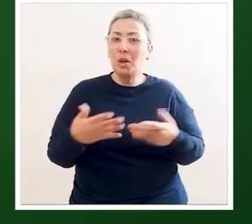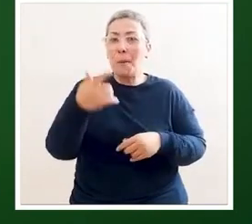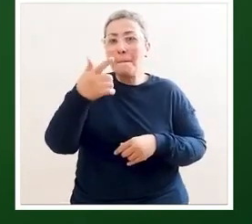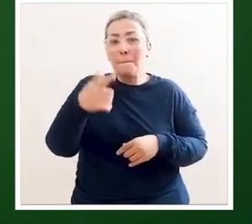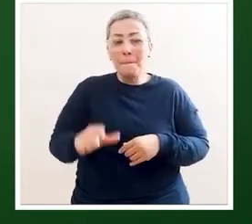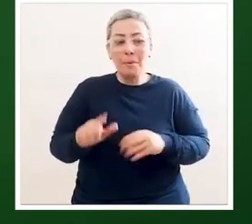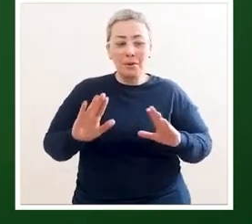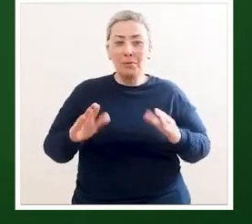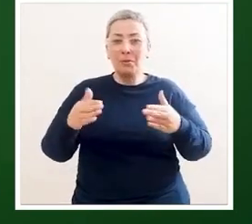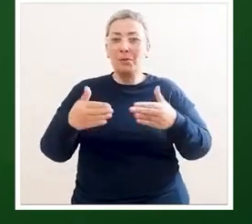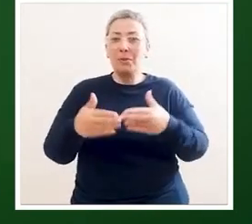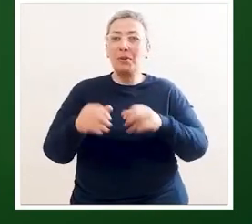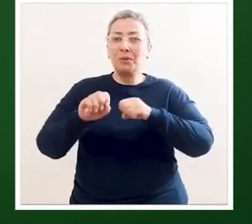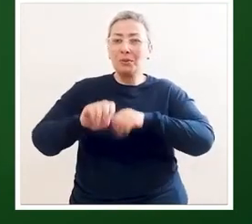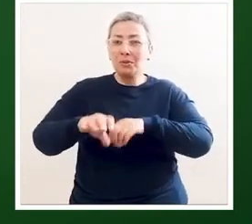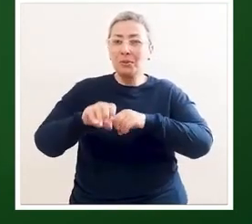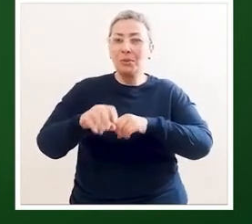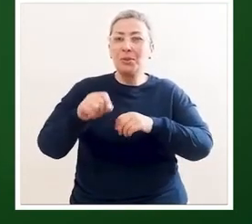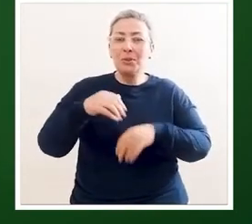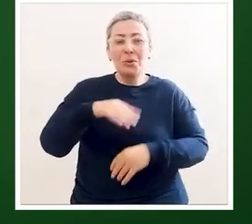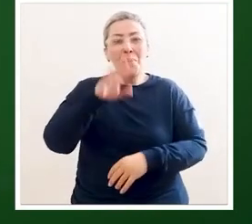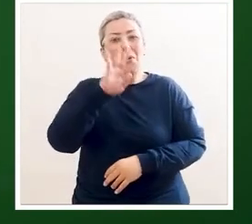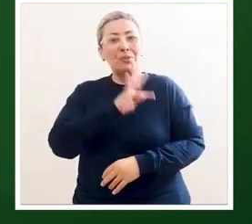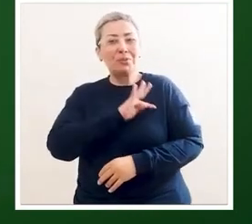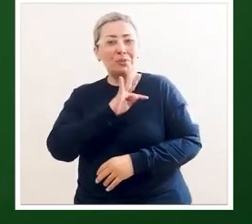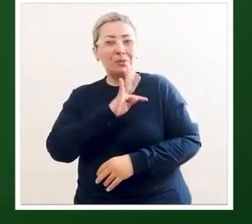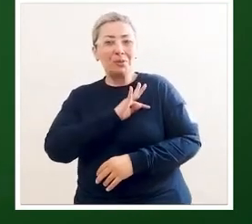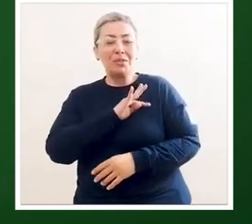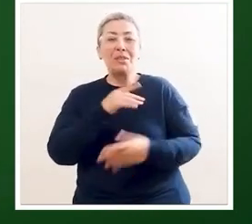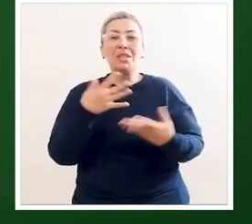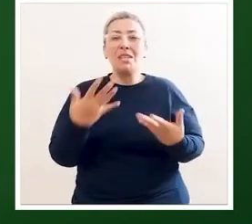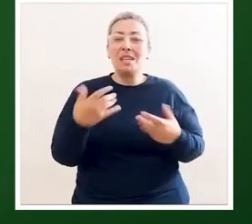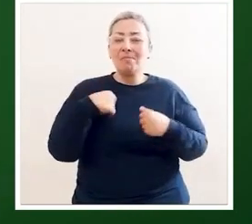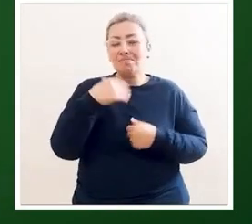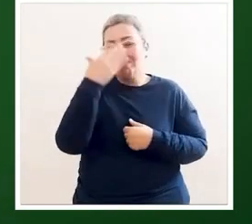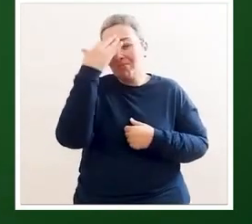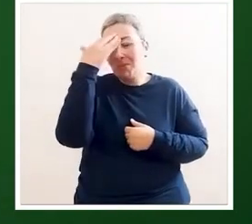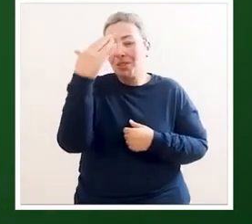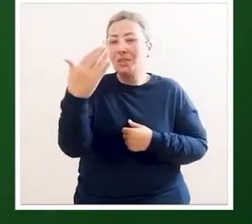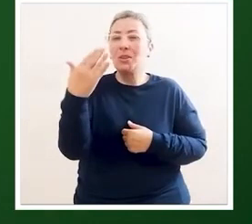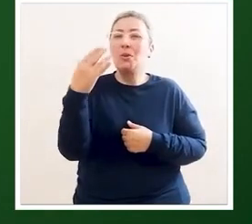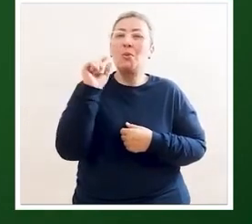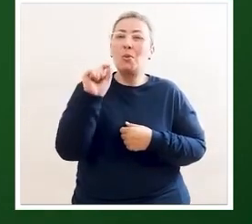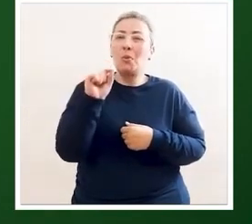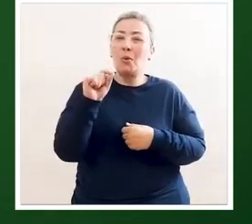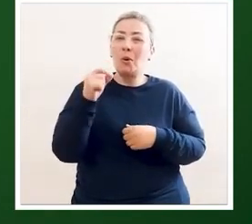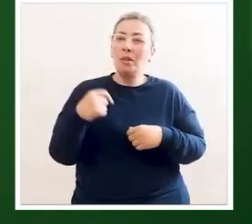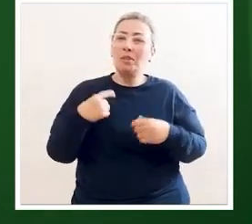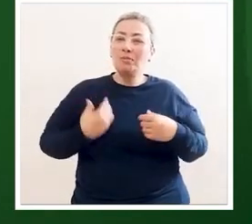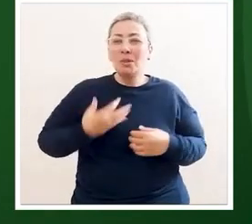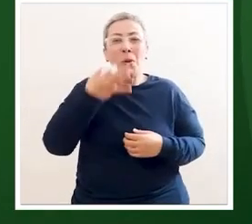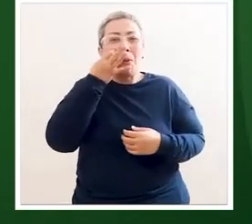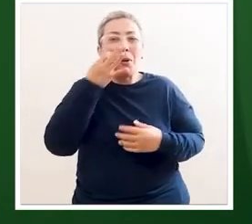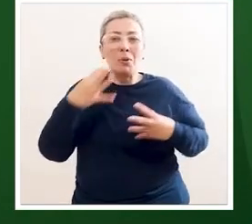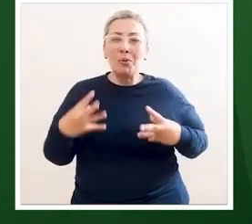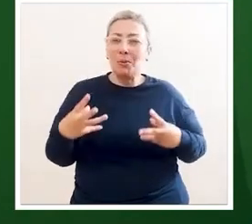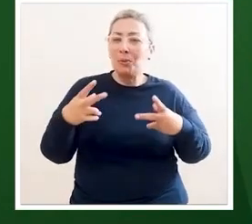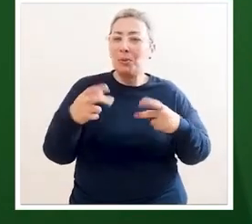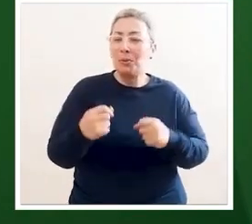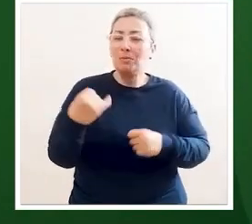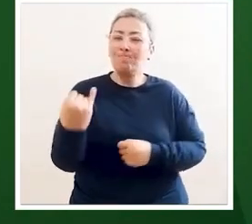finalizando mais um Fórum de Educação do Alto Tietê e quero agradecer muito a presença de todos